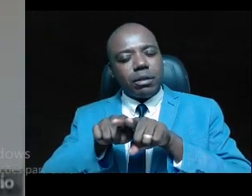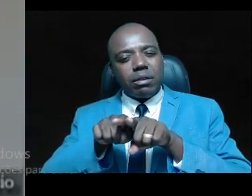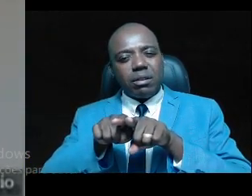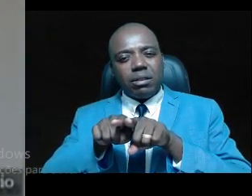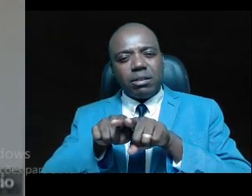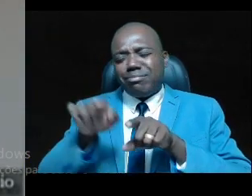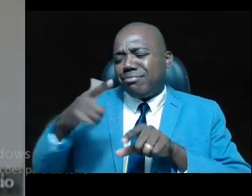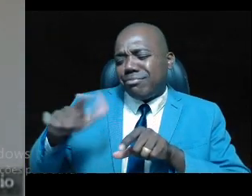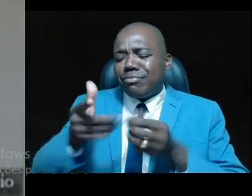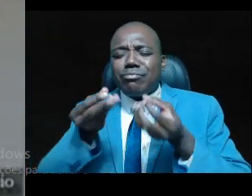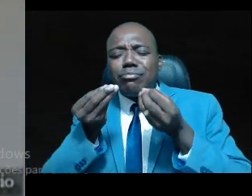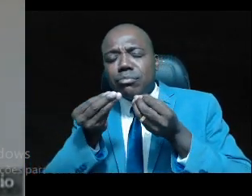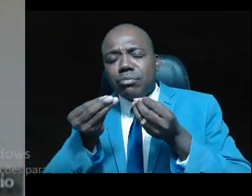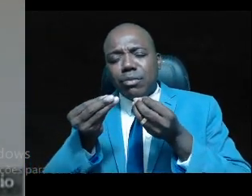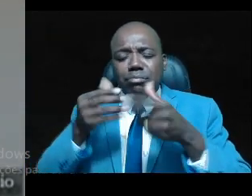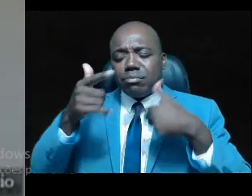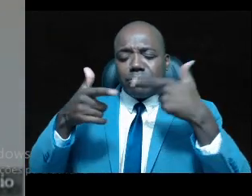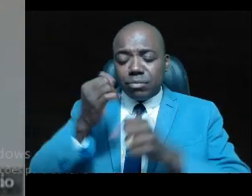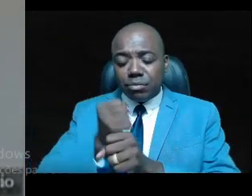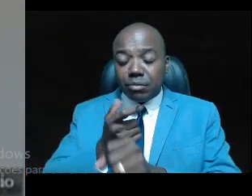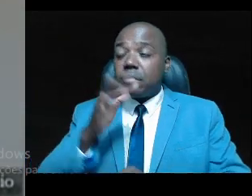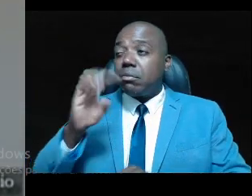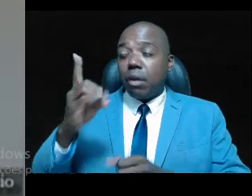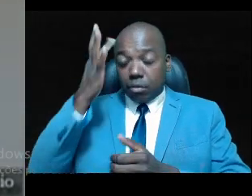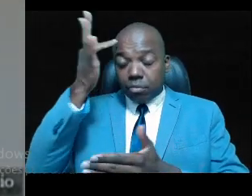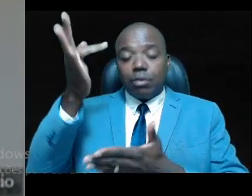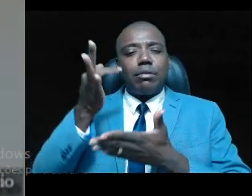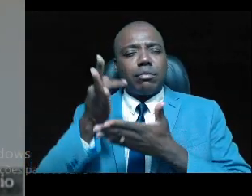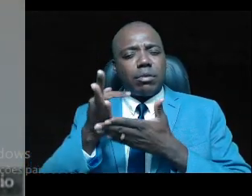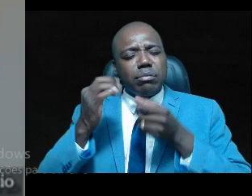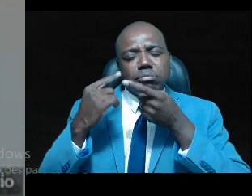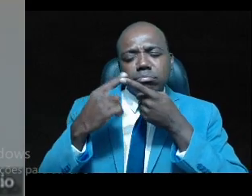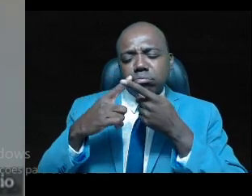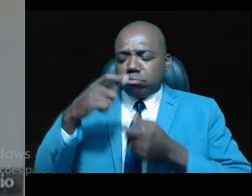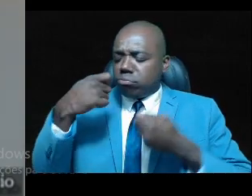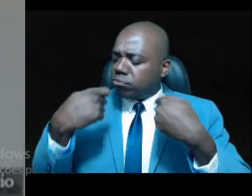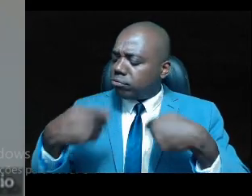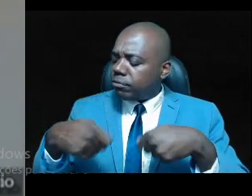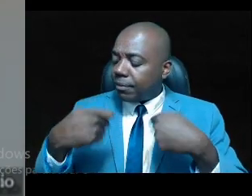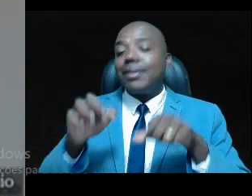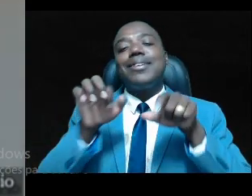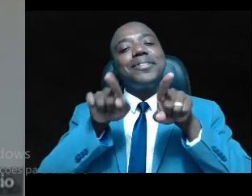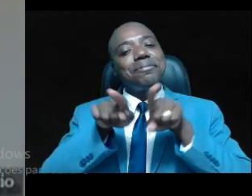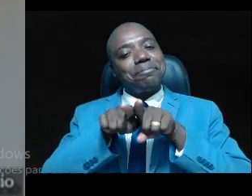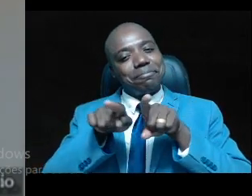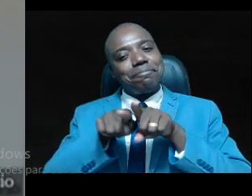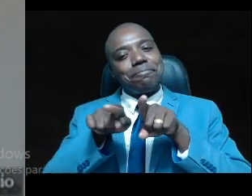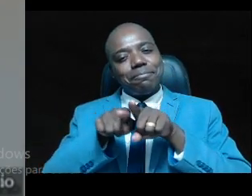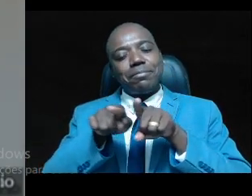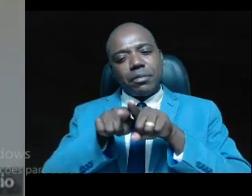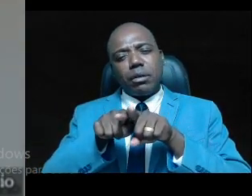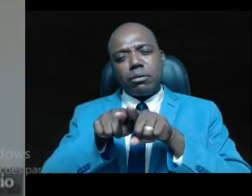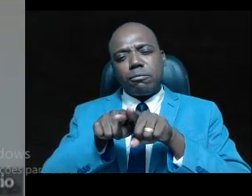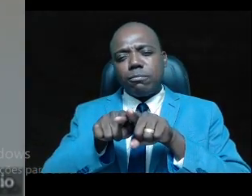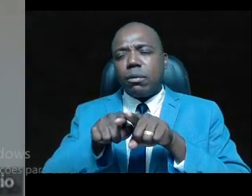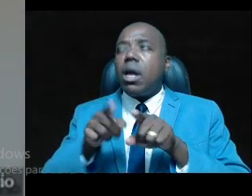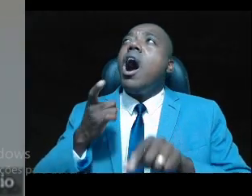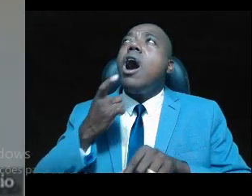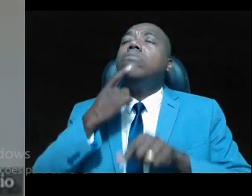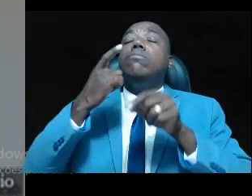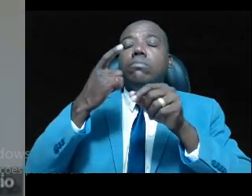é impossível agradar-lhe, porque é necessário que aqueles que se aproximam de Deus